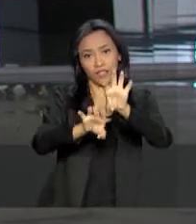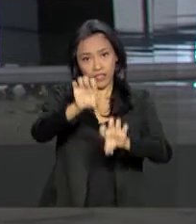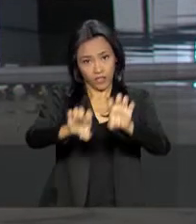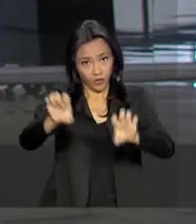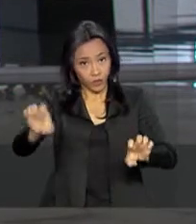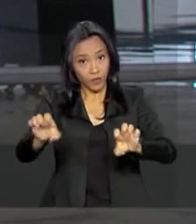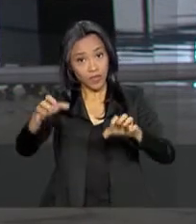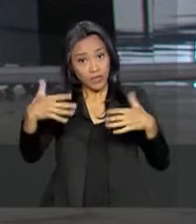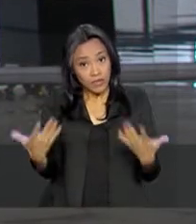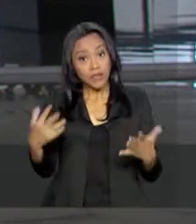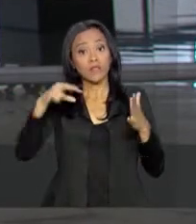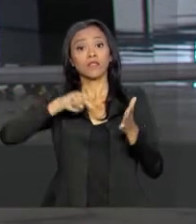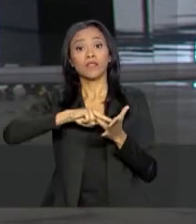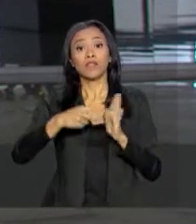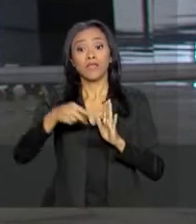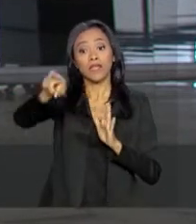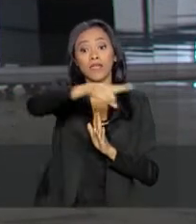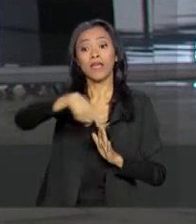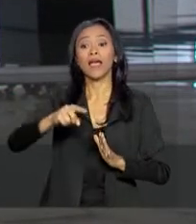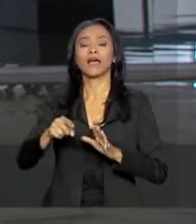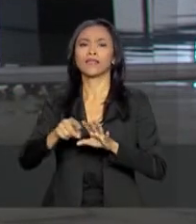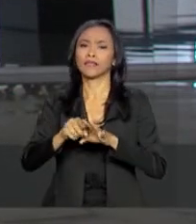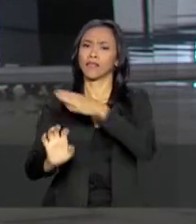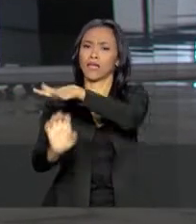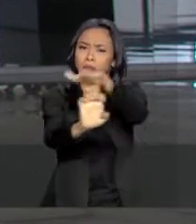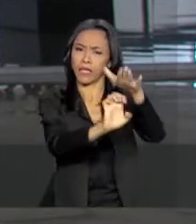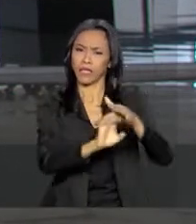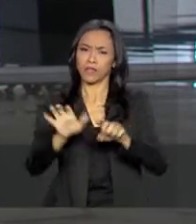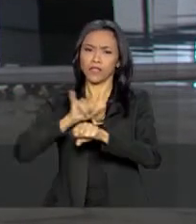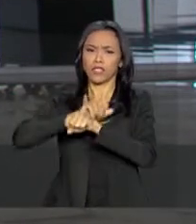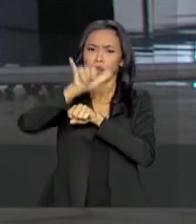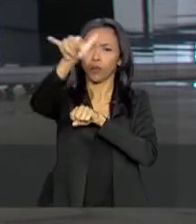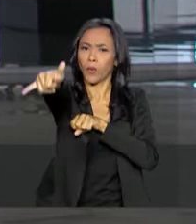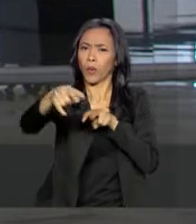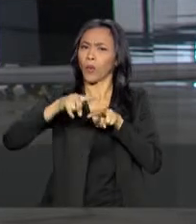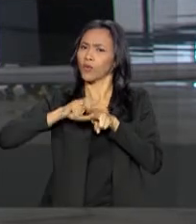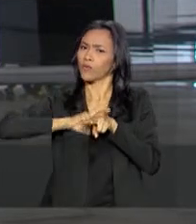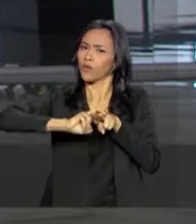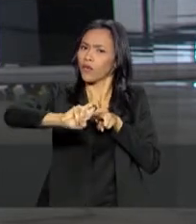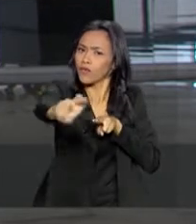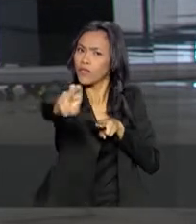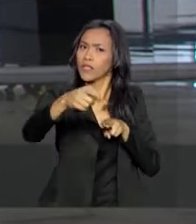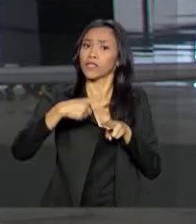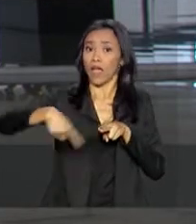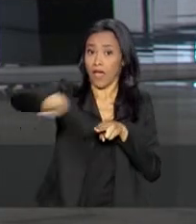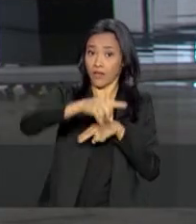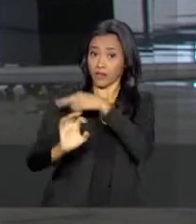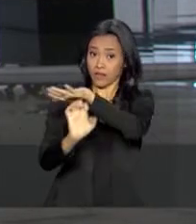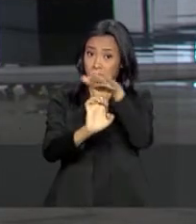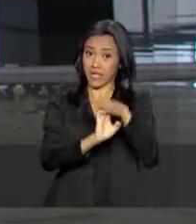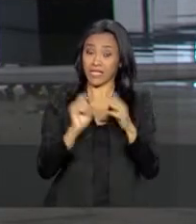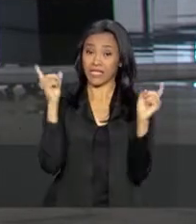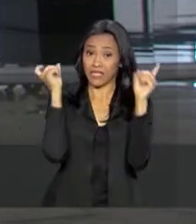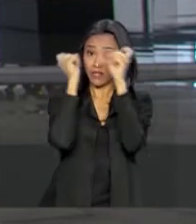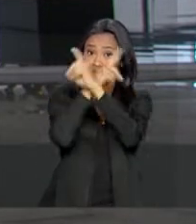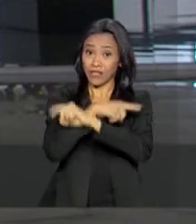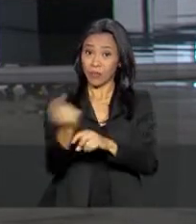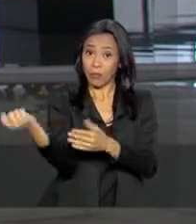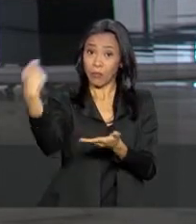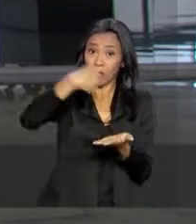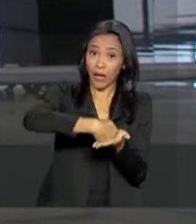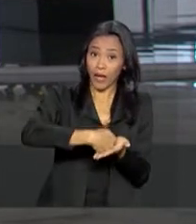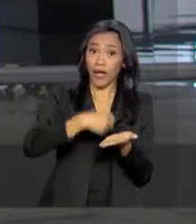que empresas concessionárias de aeroportos rodovias e ferrovias que estejam com dificuldades de pagamento das obrigações